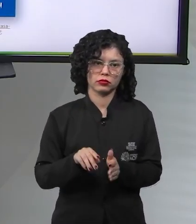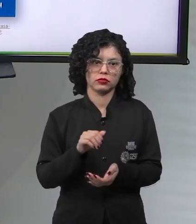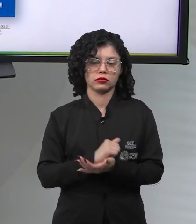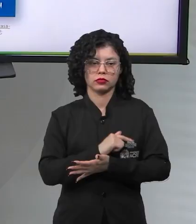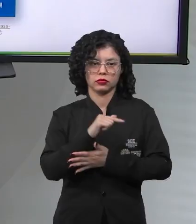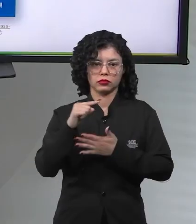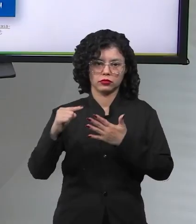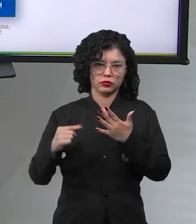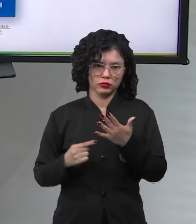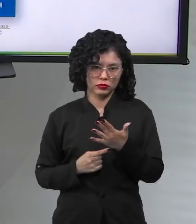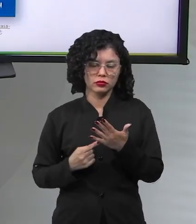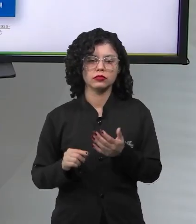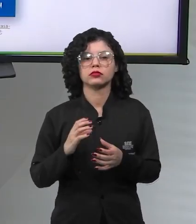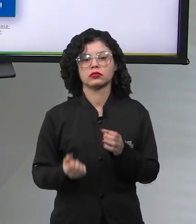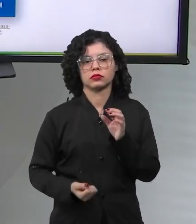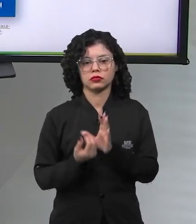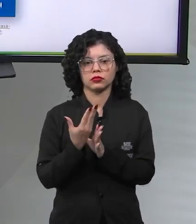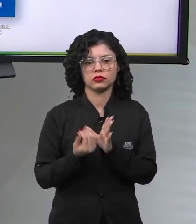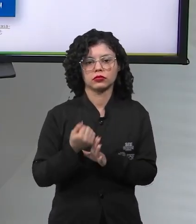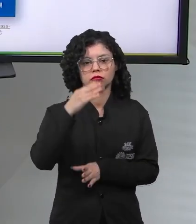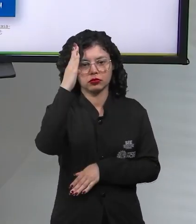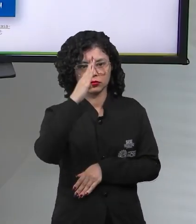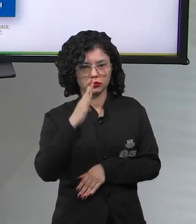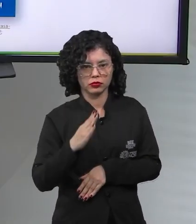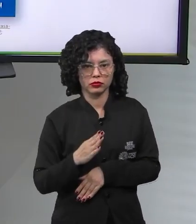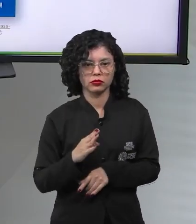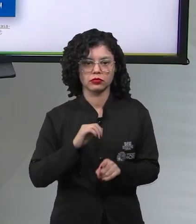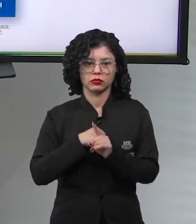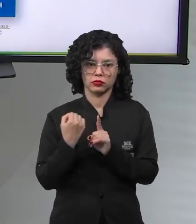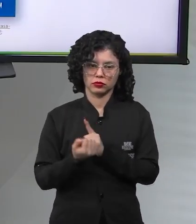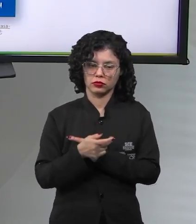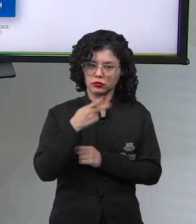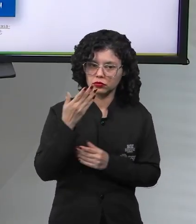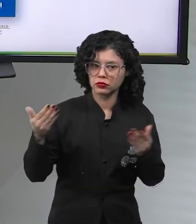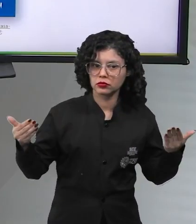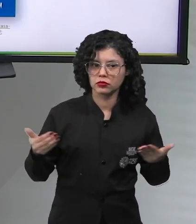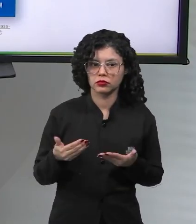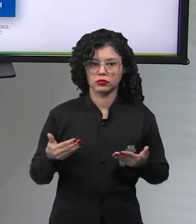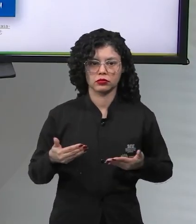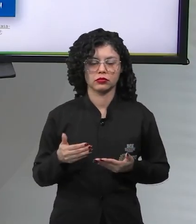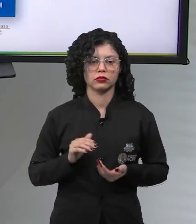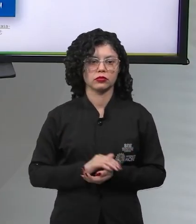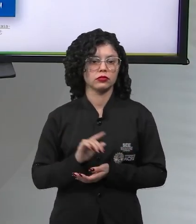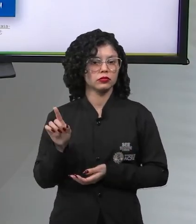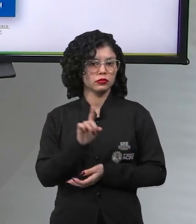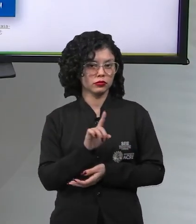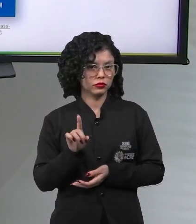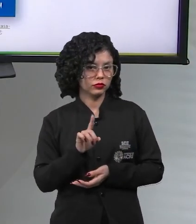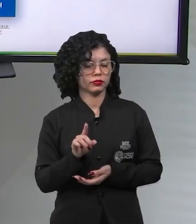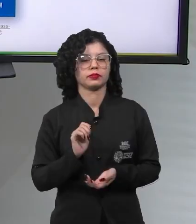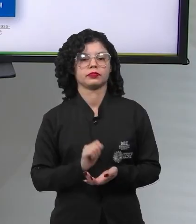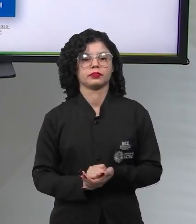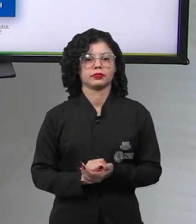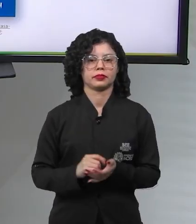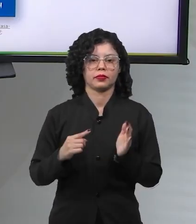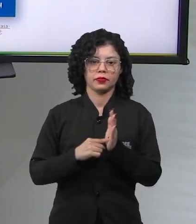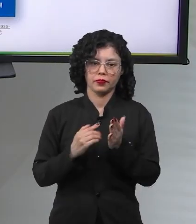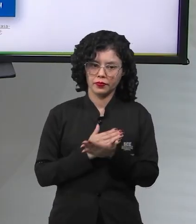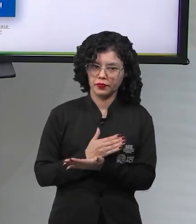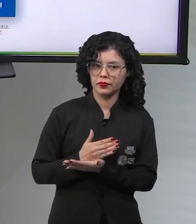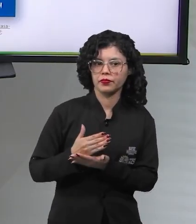miscigenação, da formação da sociedade brasileira, que o senhor comentou agora há pouco? Não, esse foi o